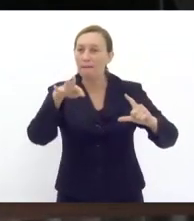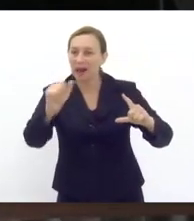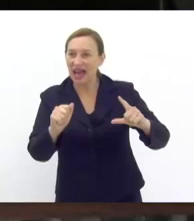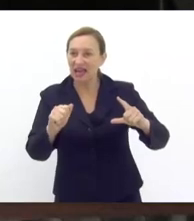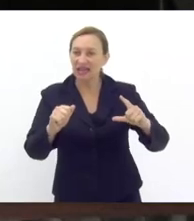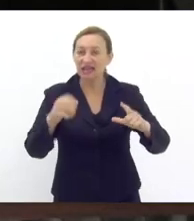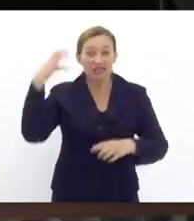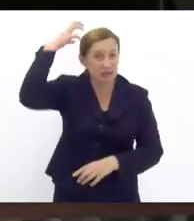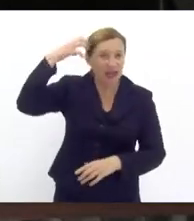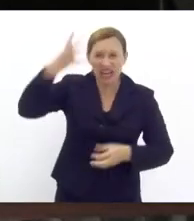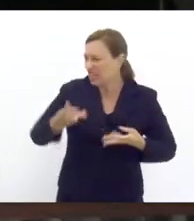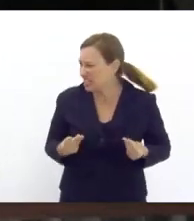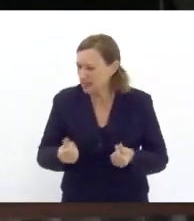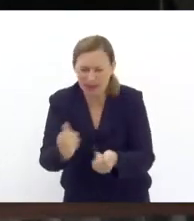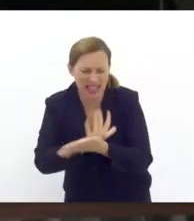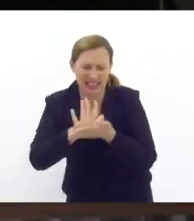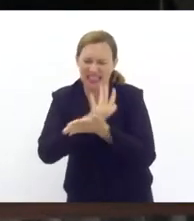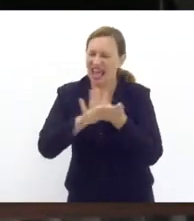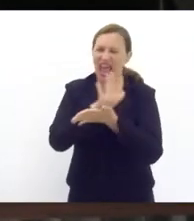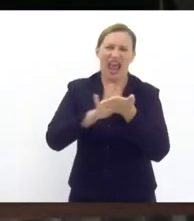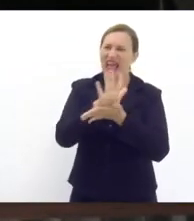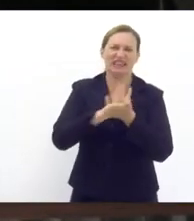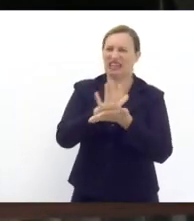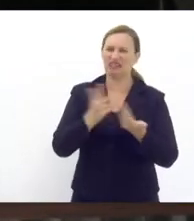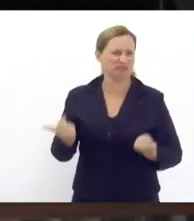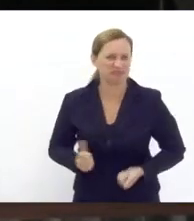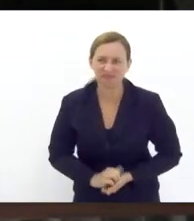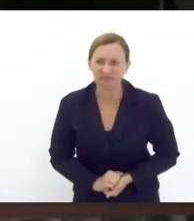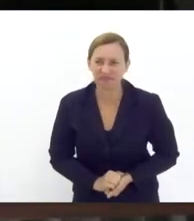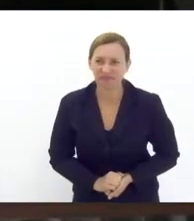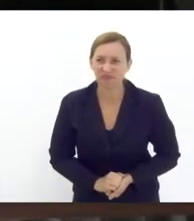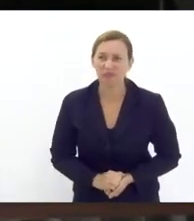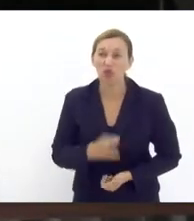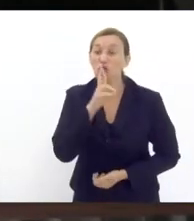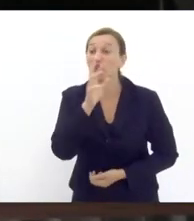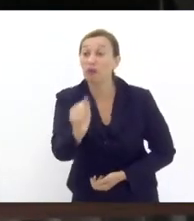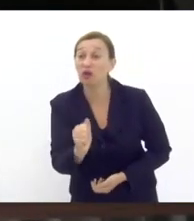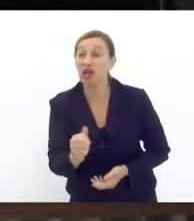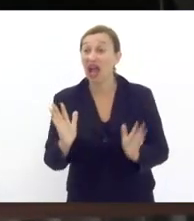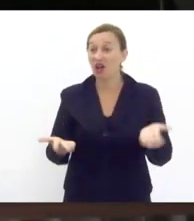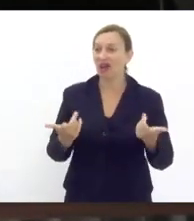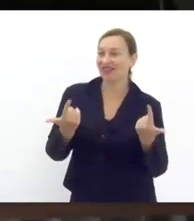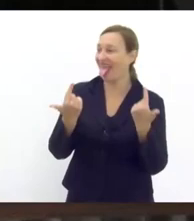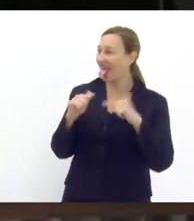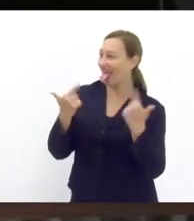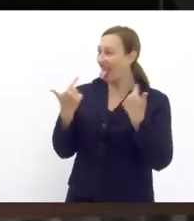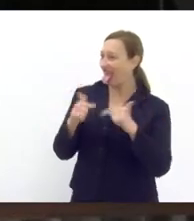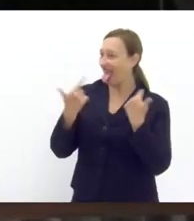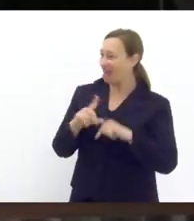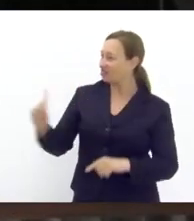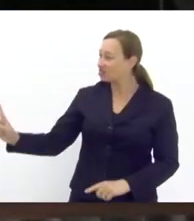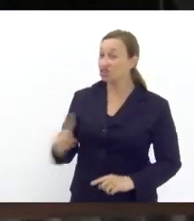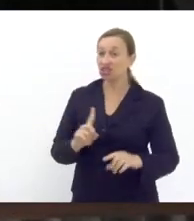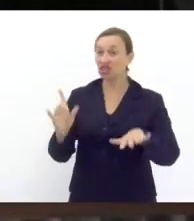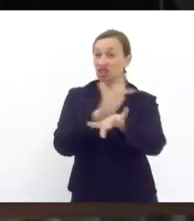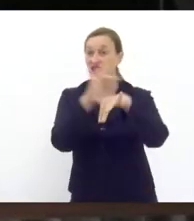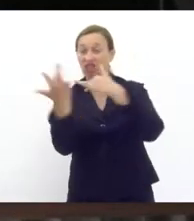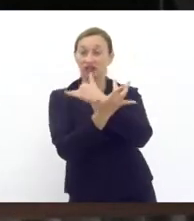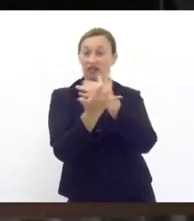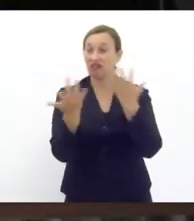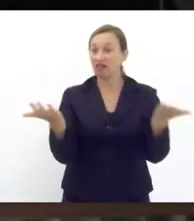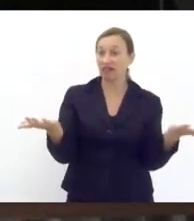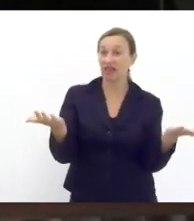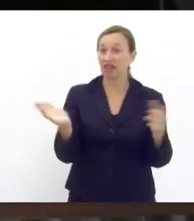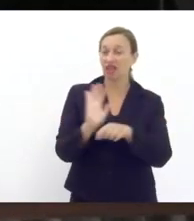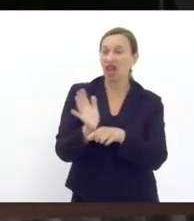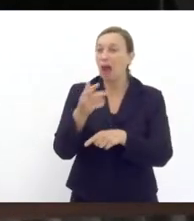nenhuma sensibilidade com a família que lá estava. O Rodrigo Amorim agora faz ali uma gracinha de vídeo para a internet, que se comporta como